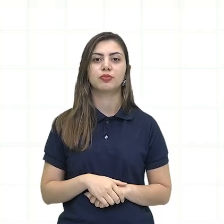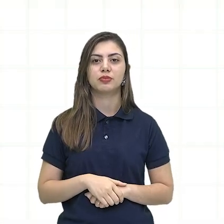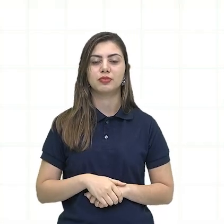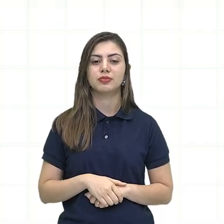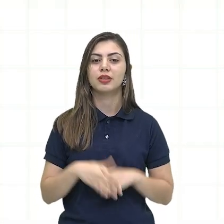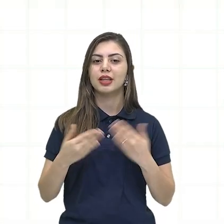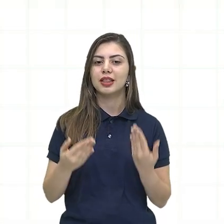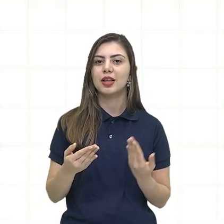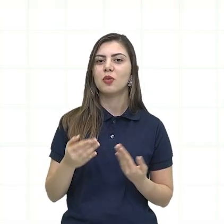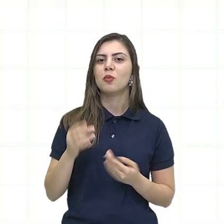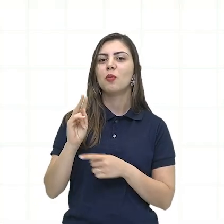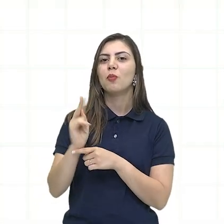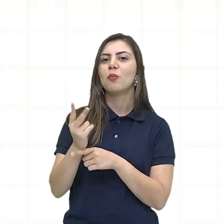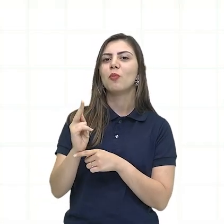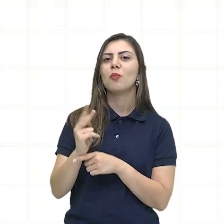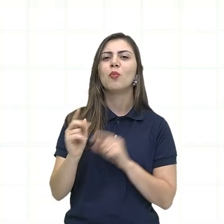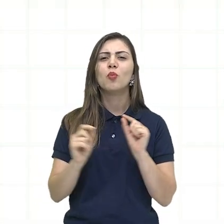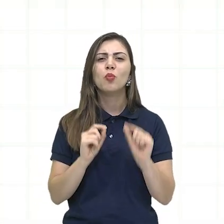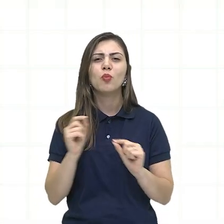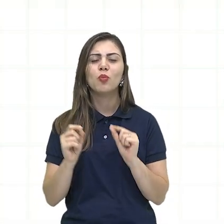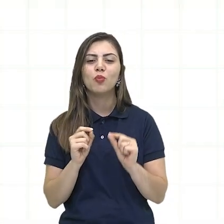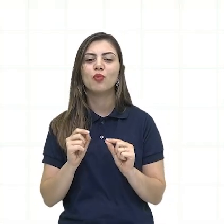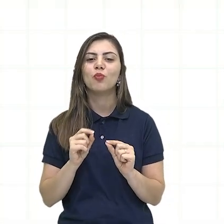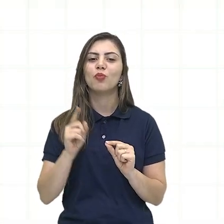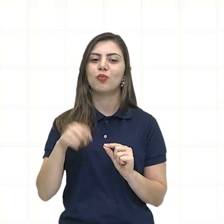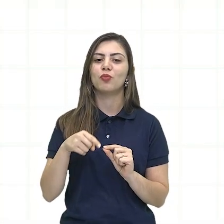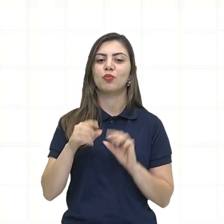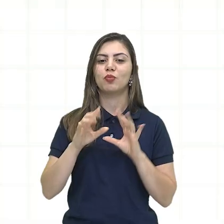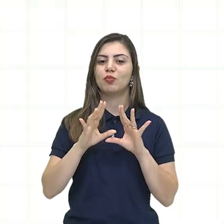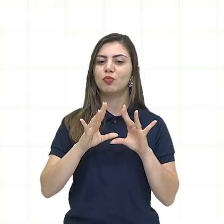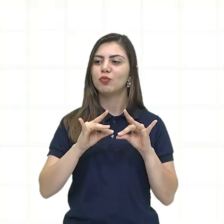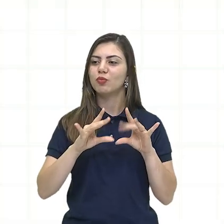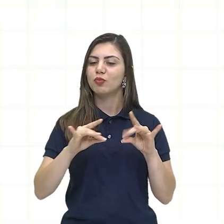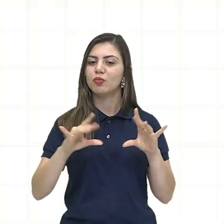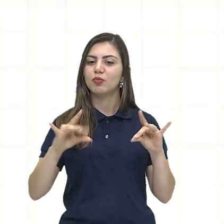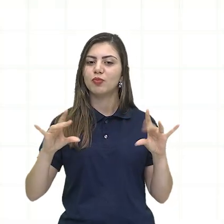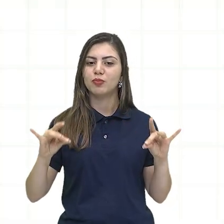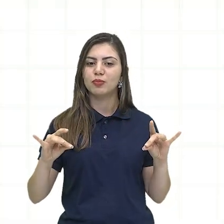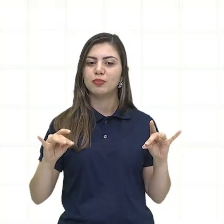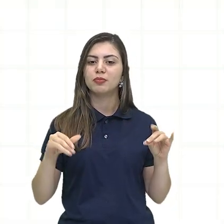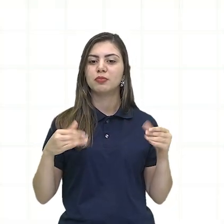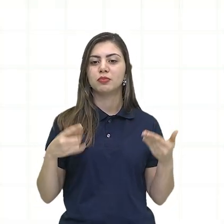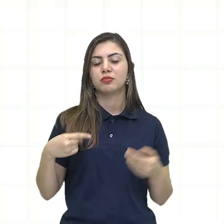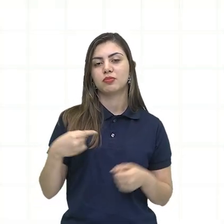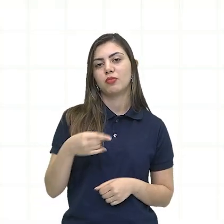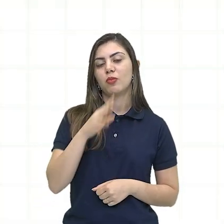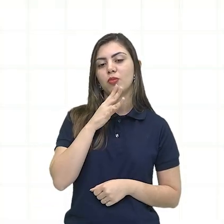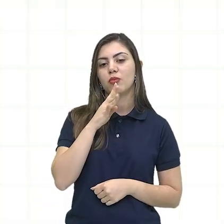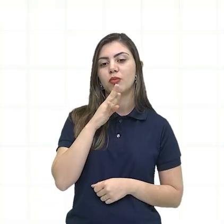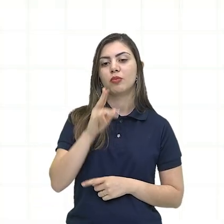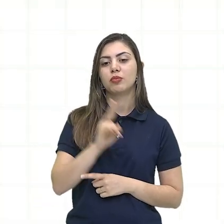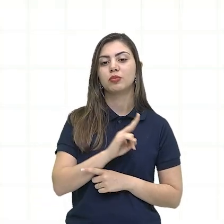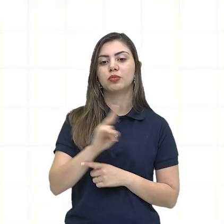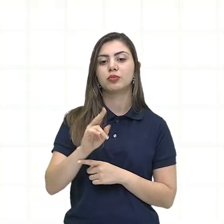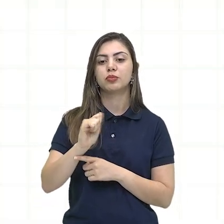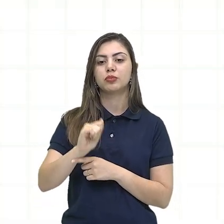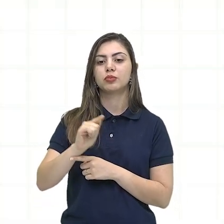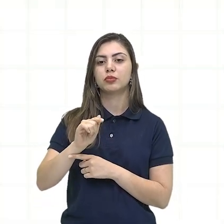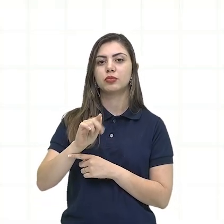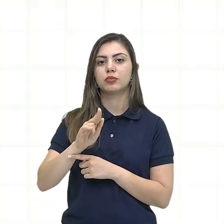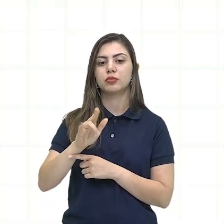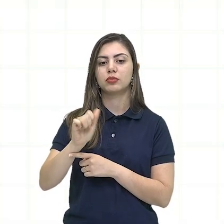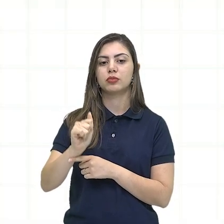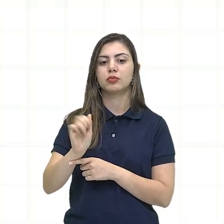peróxido de hidrogênio é o quê? É uma solução aquosa que conhecemos comercialmente